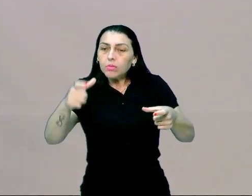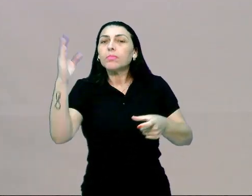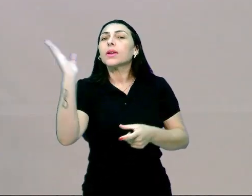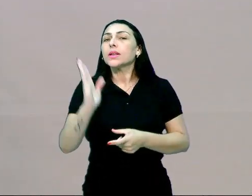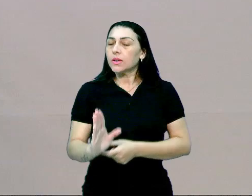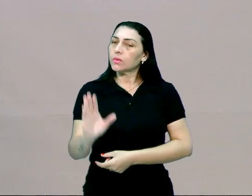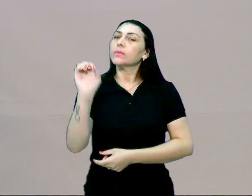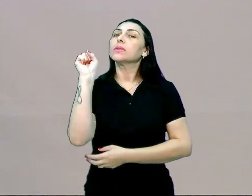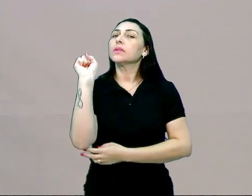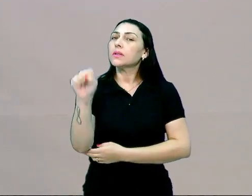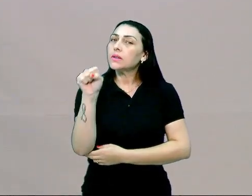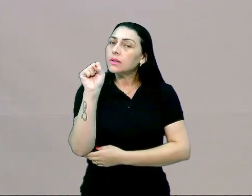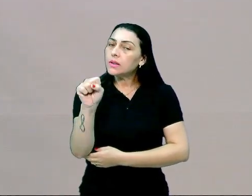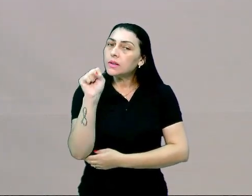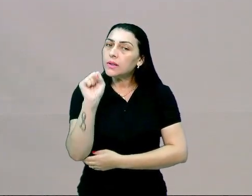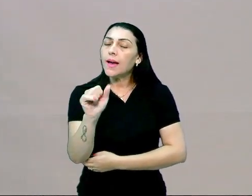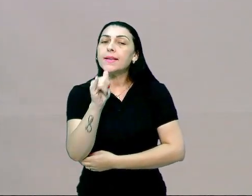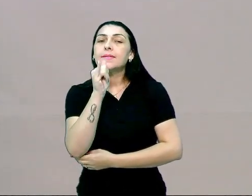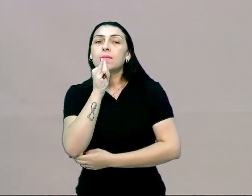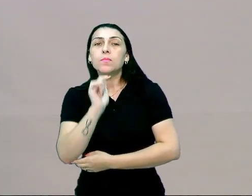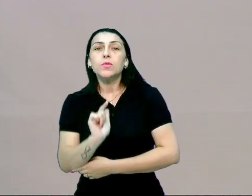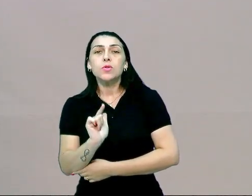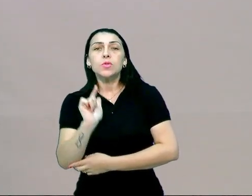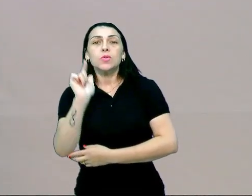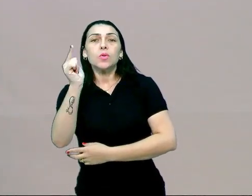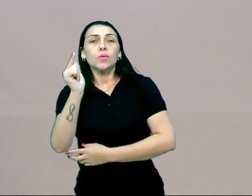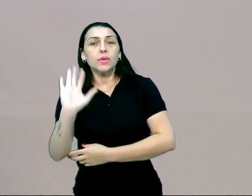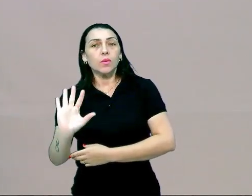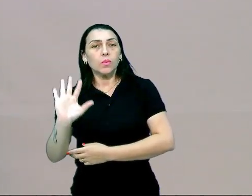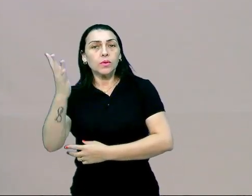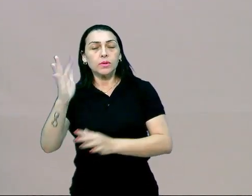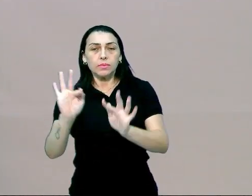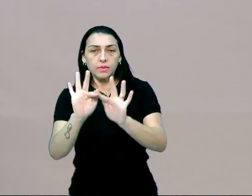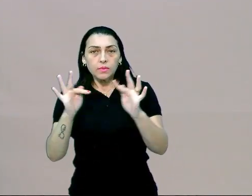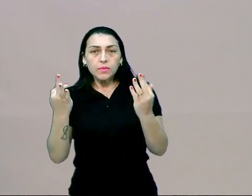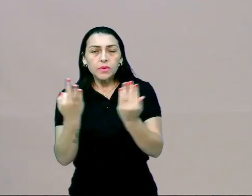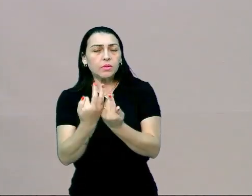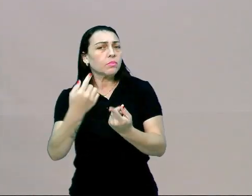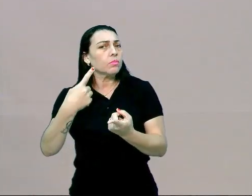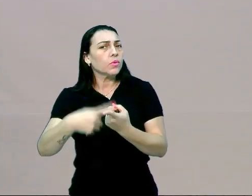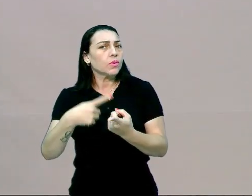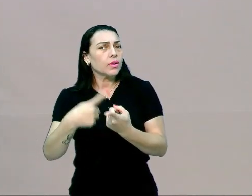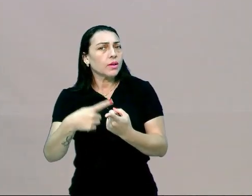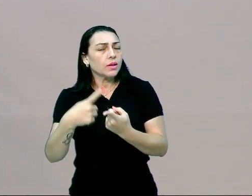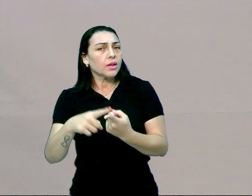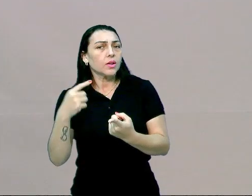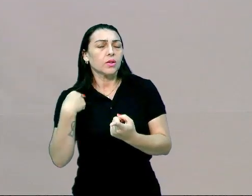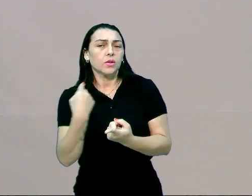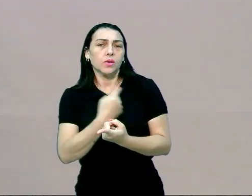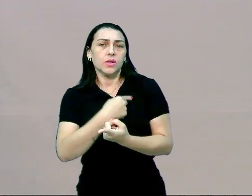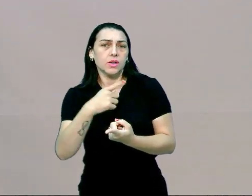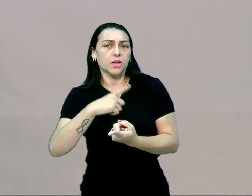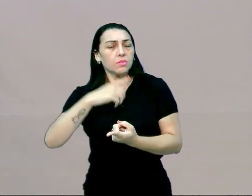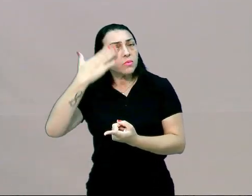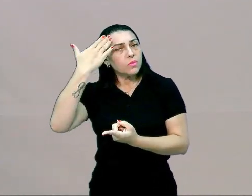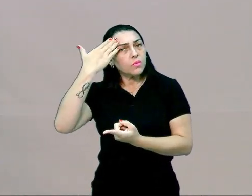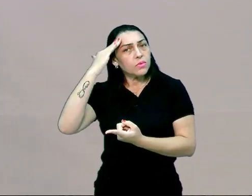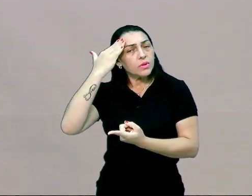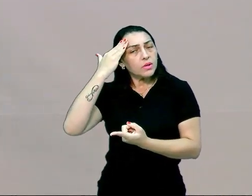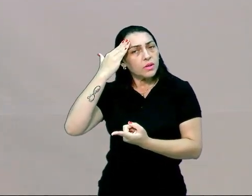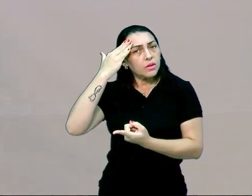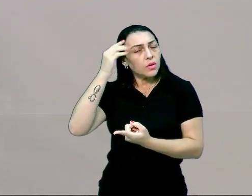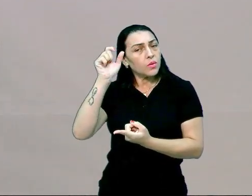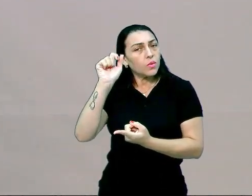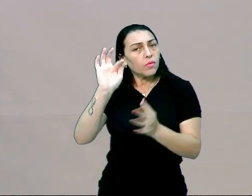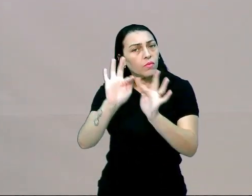Brasil? Sim, a exemplo de outros arranjos familiares. Por quê? Porque nós temos um entendimento e uma